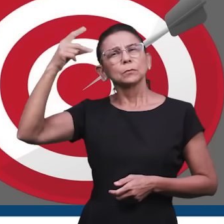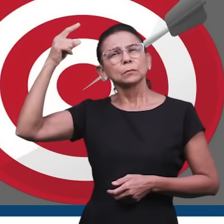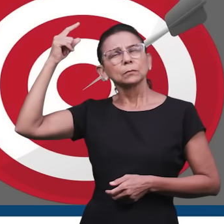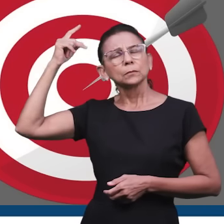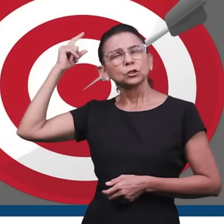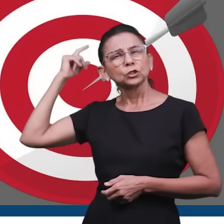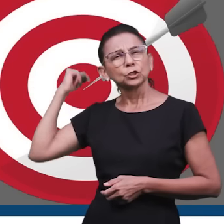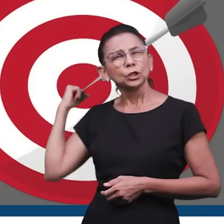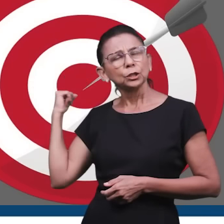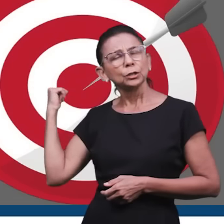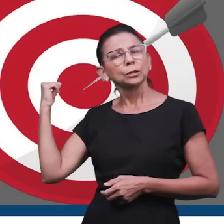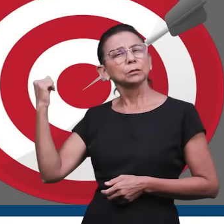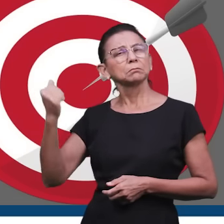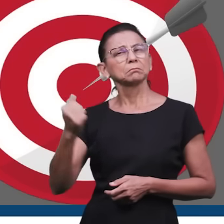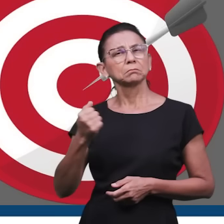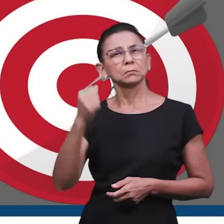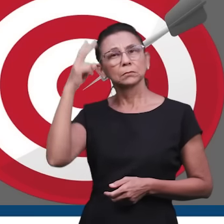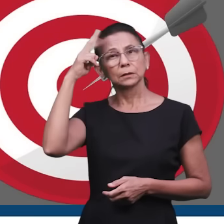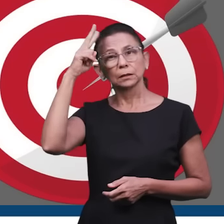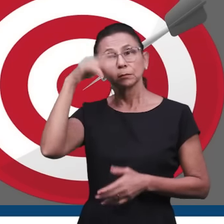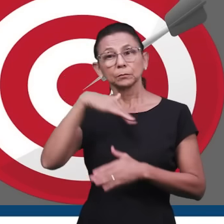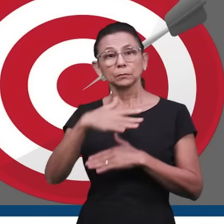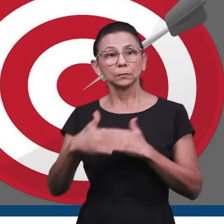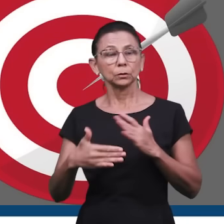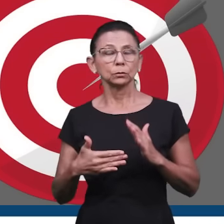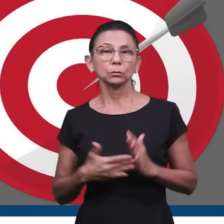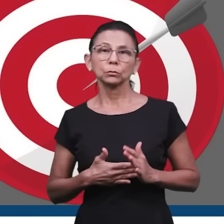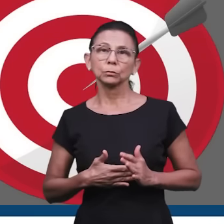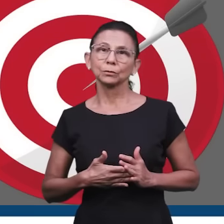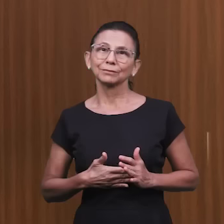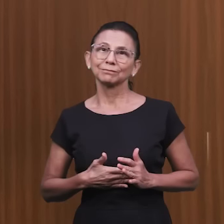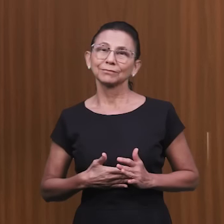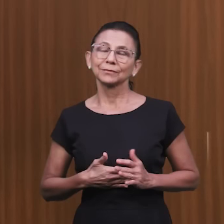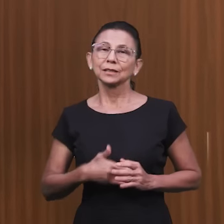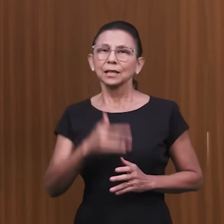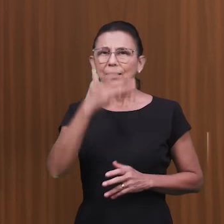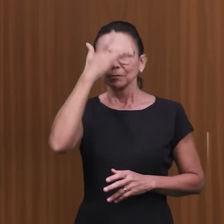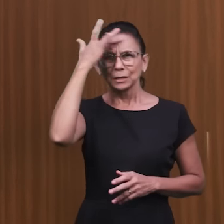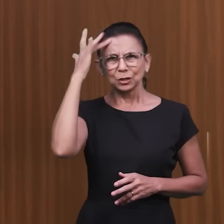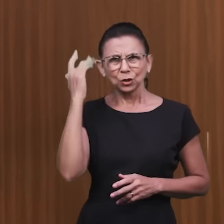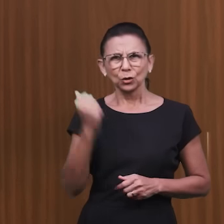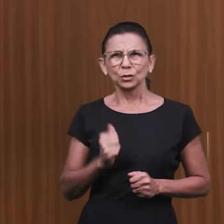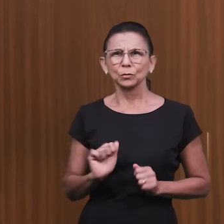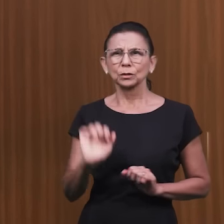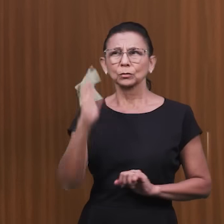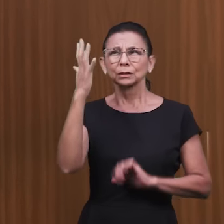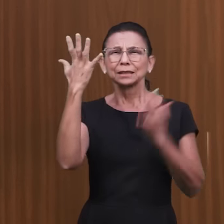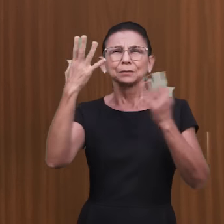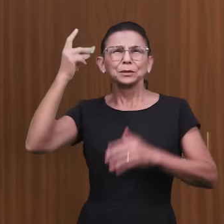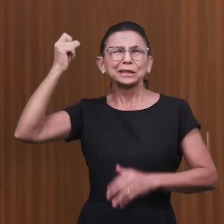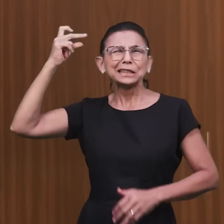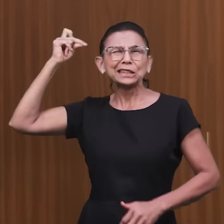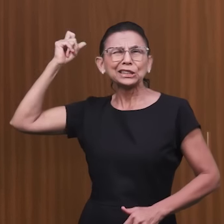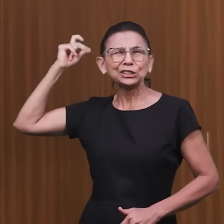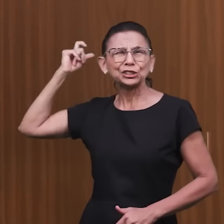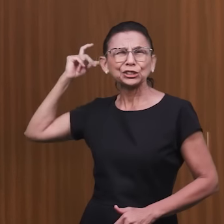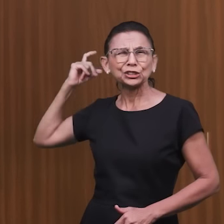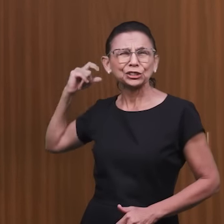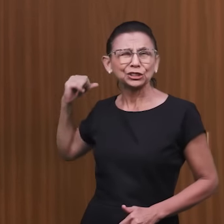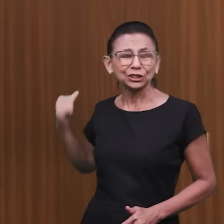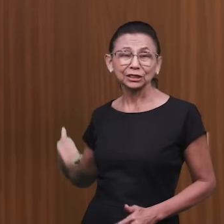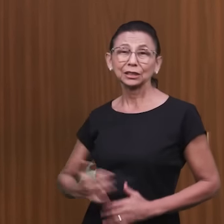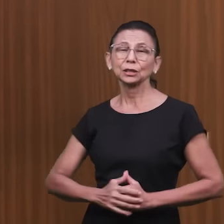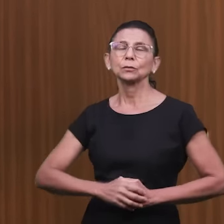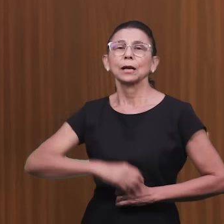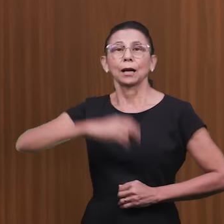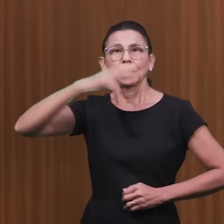esse diagnóstico de uma pessoa autista na vida adulta, ela consegue relembrar fatos antigos, até